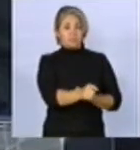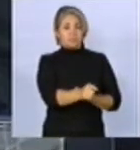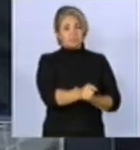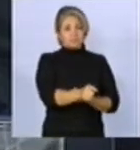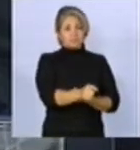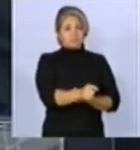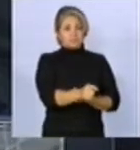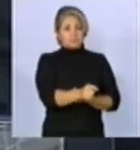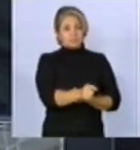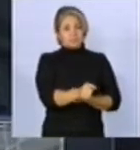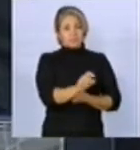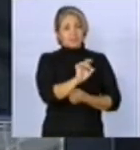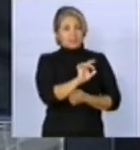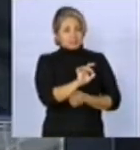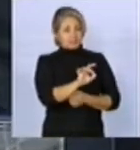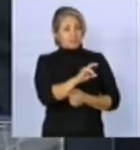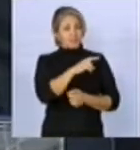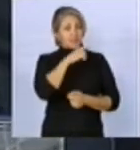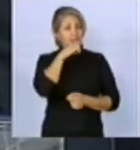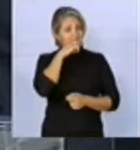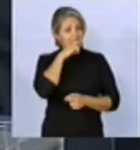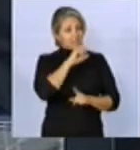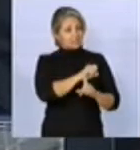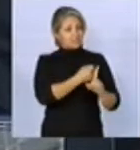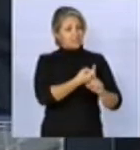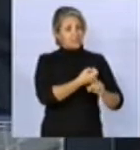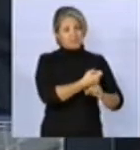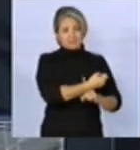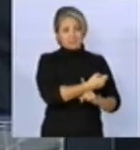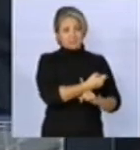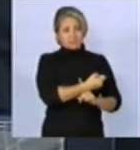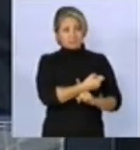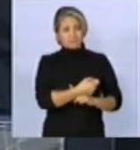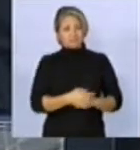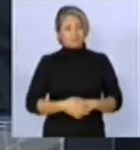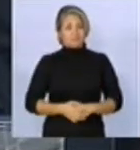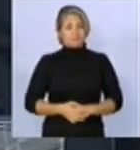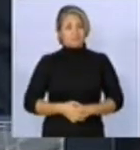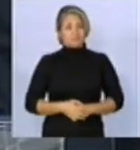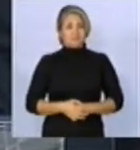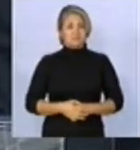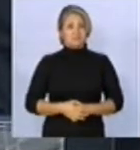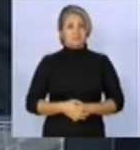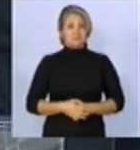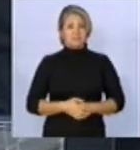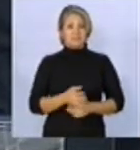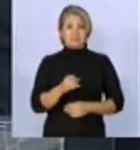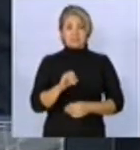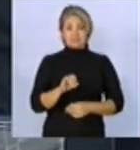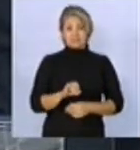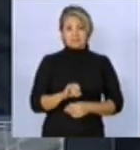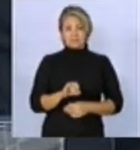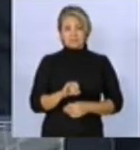não é econômica a cana em Pernambuco é social então se